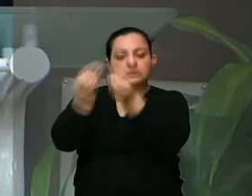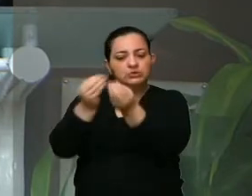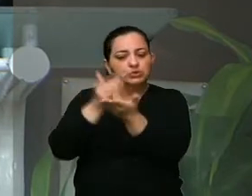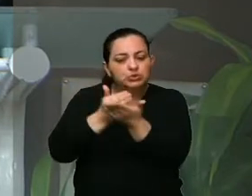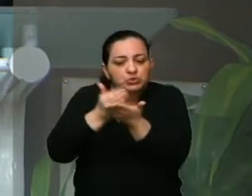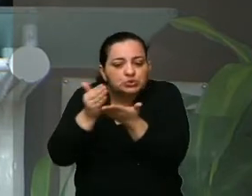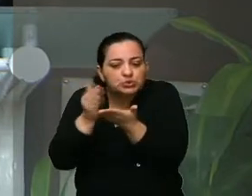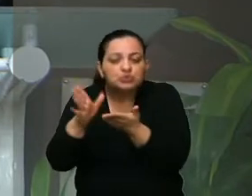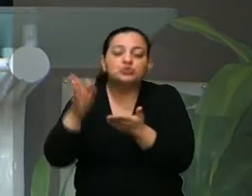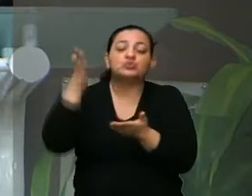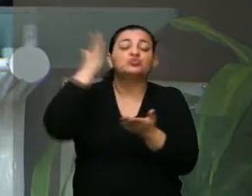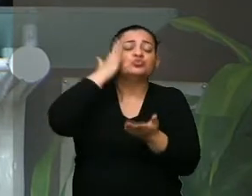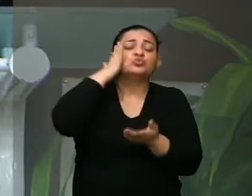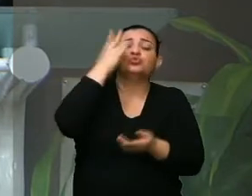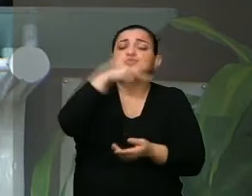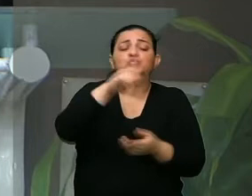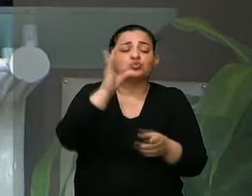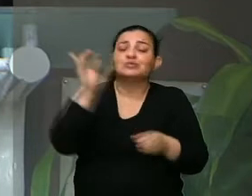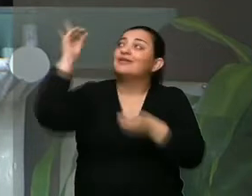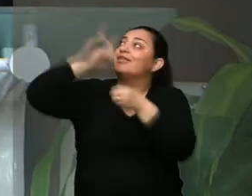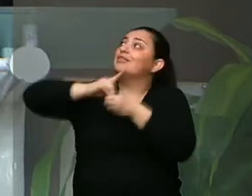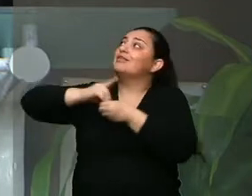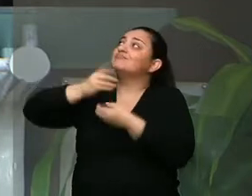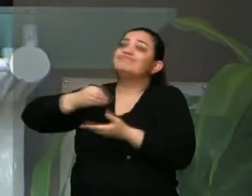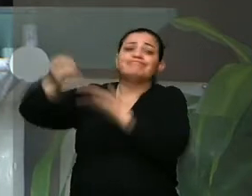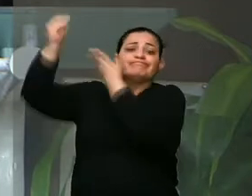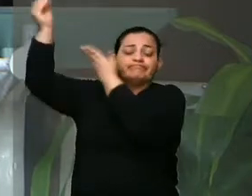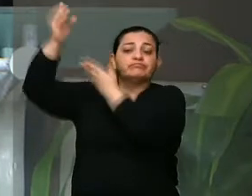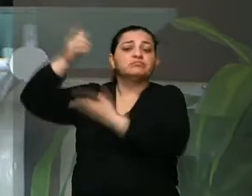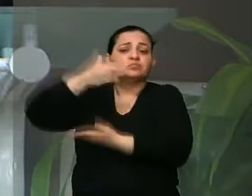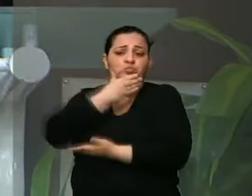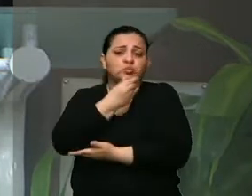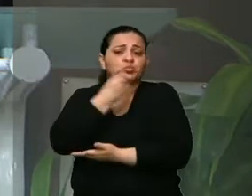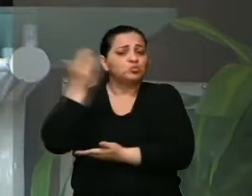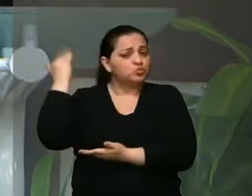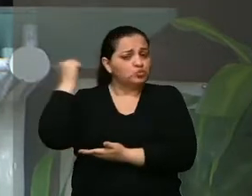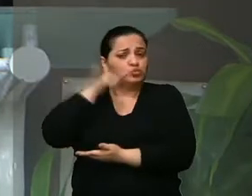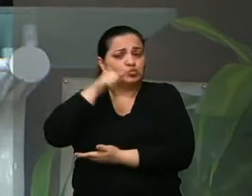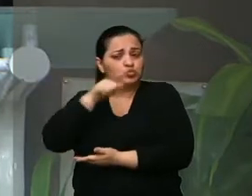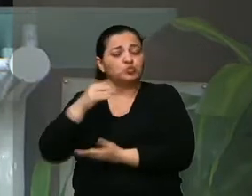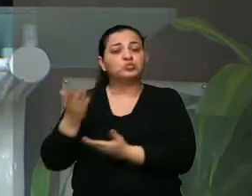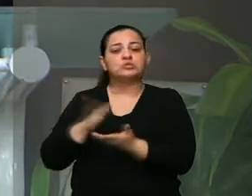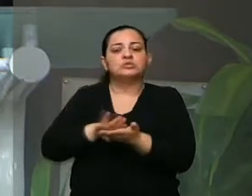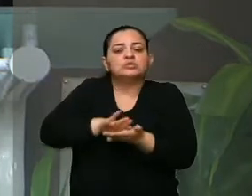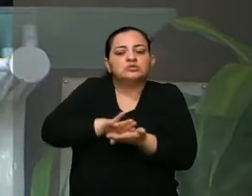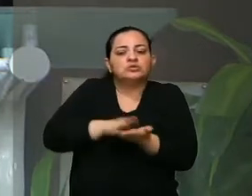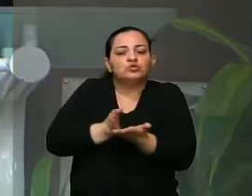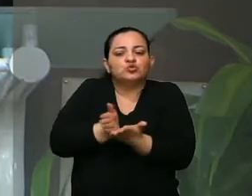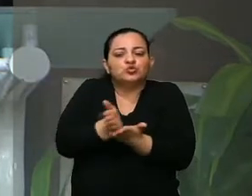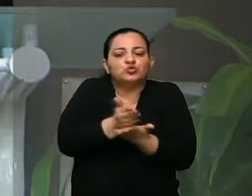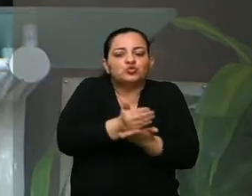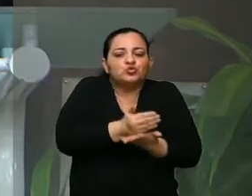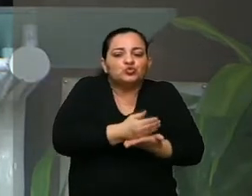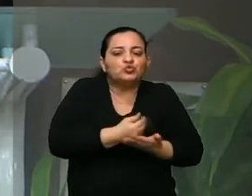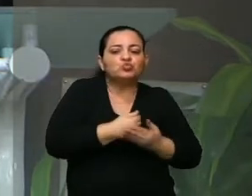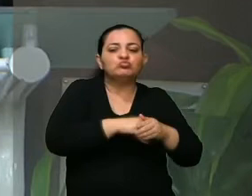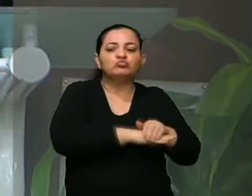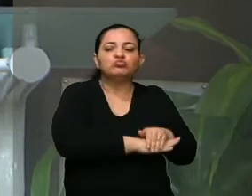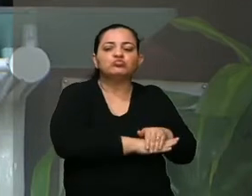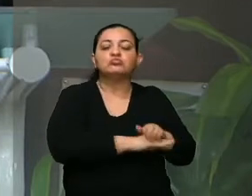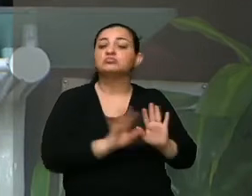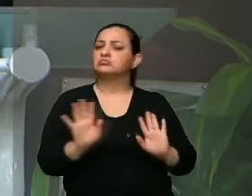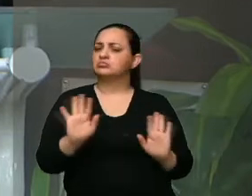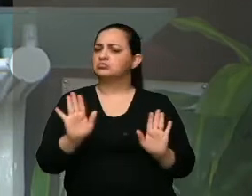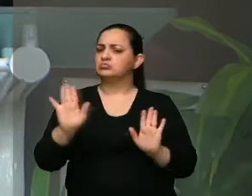sabe que aquilo é de deus e não pode ananias e safira retiveram uma parte aquilo não